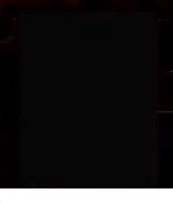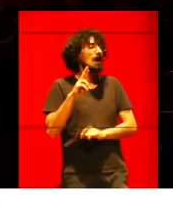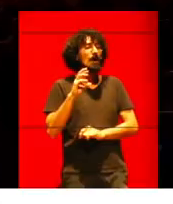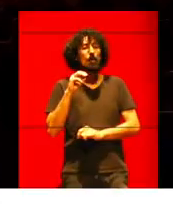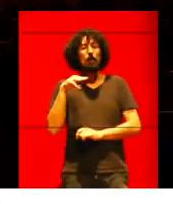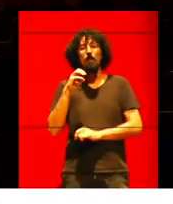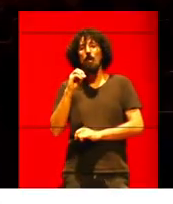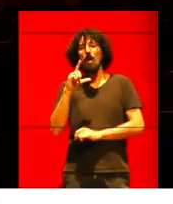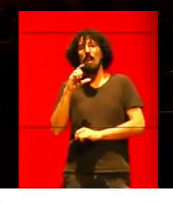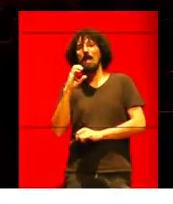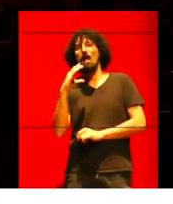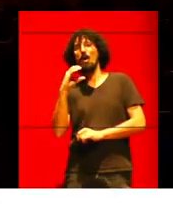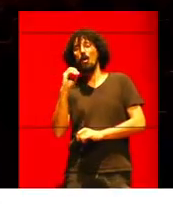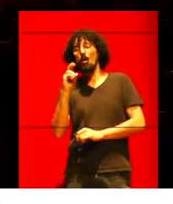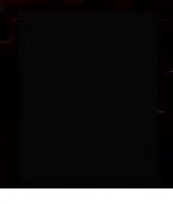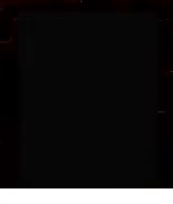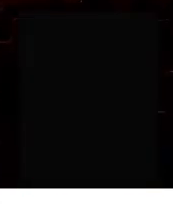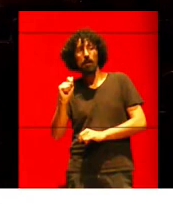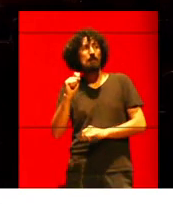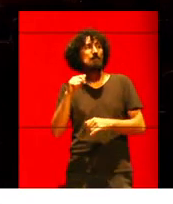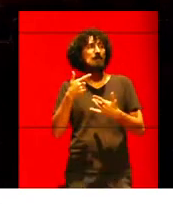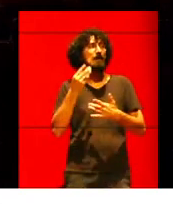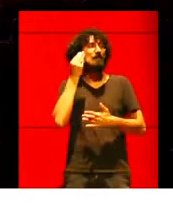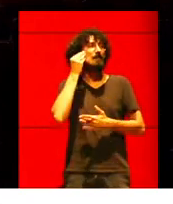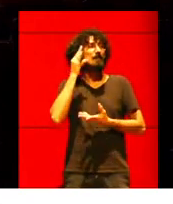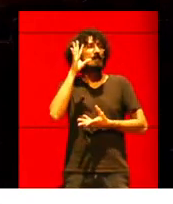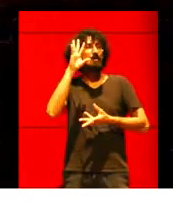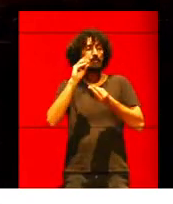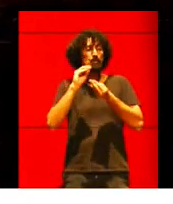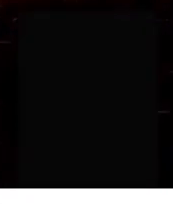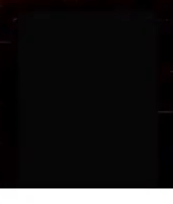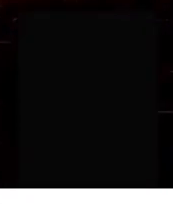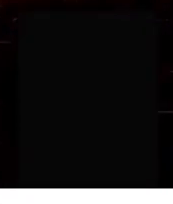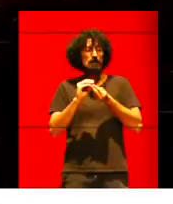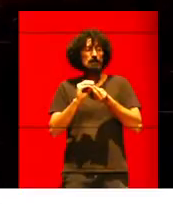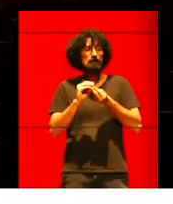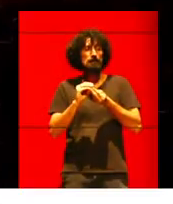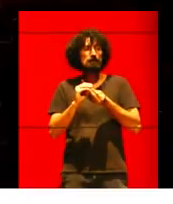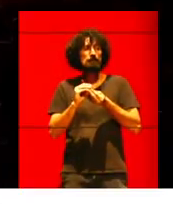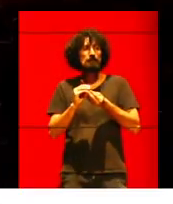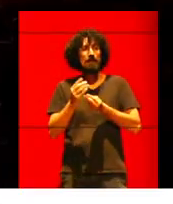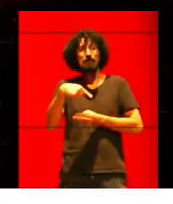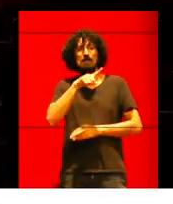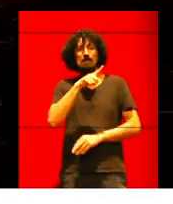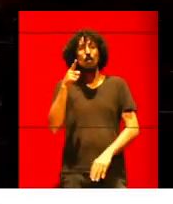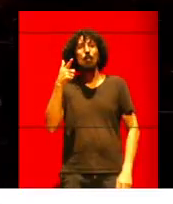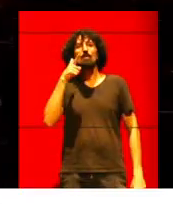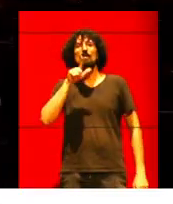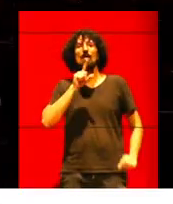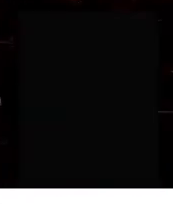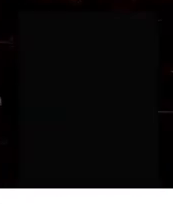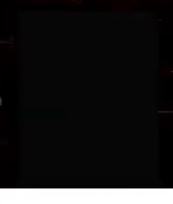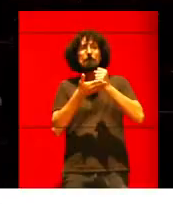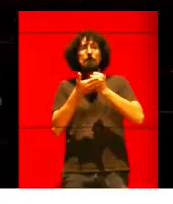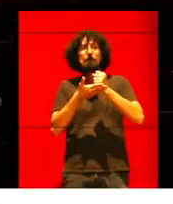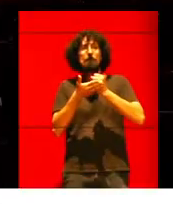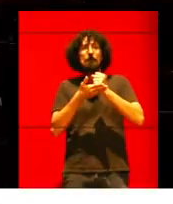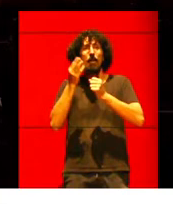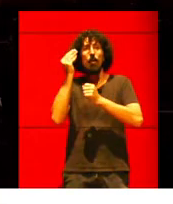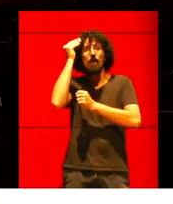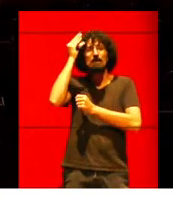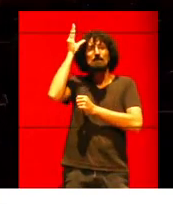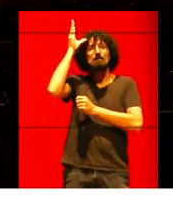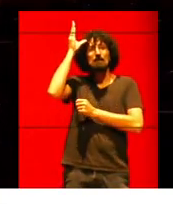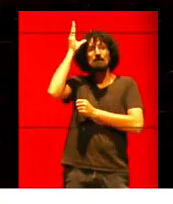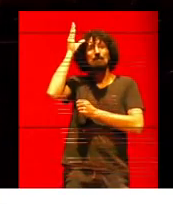elas, mas eu vou tentar resumir boa parte delas para que vocês consigam ter aí uma base no conhecimento dessas